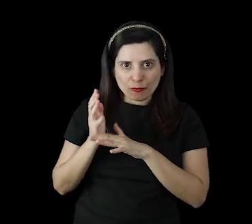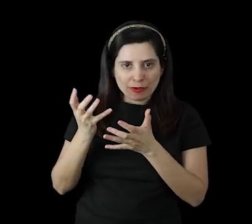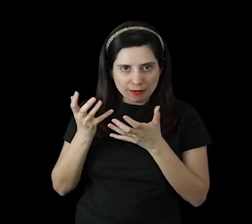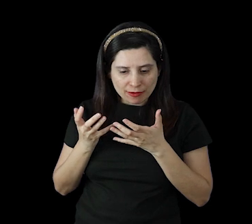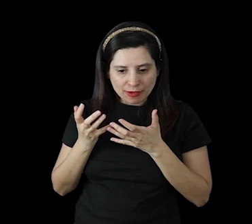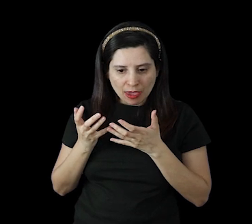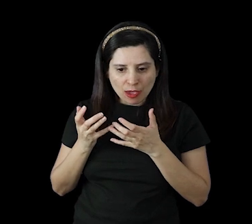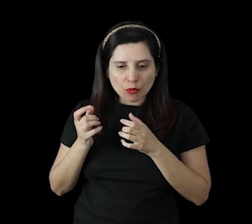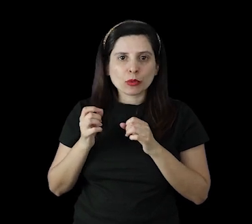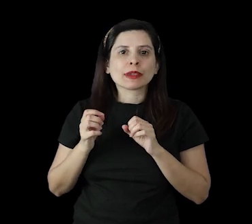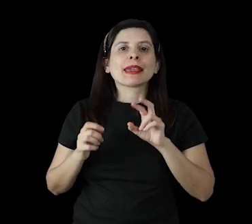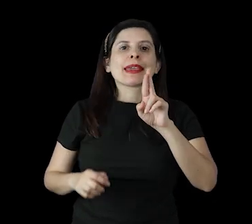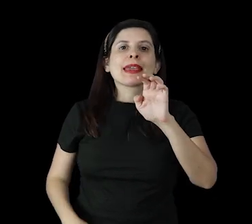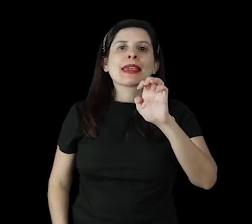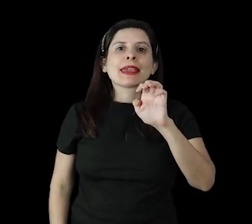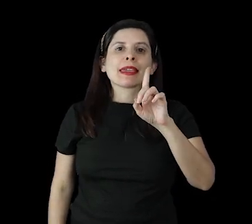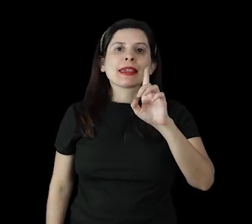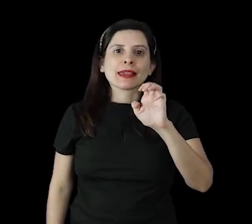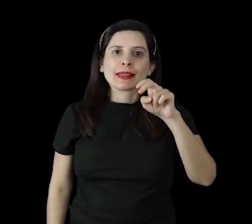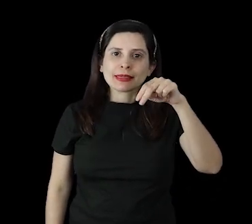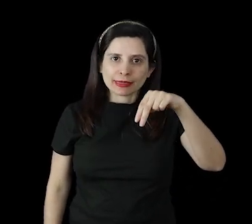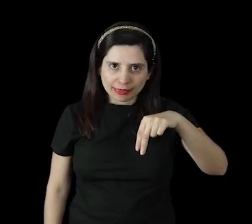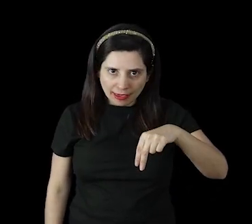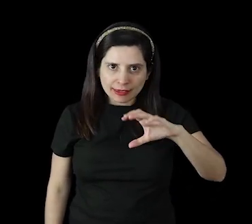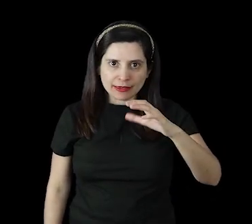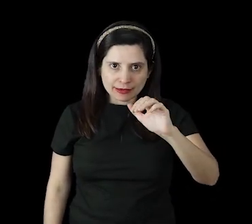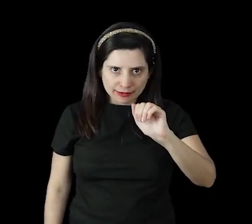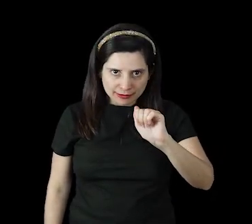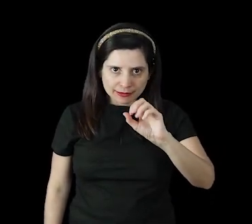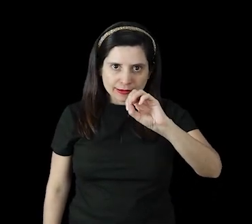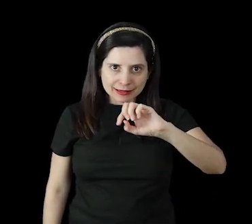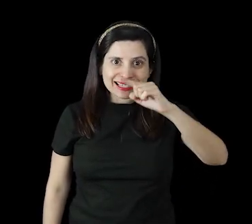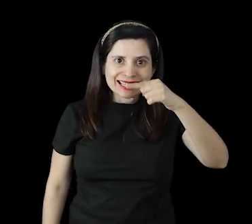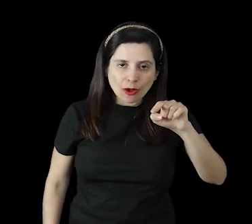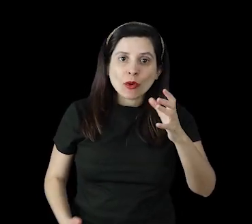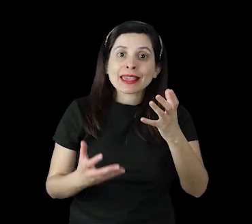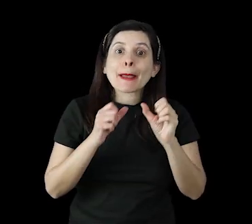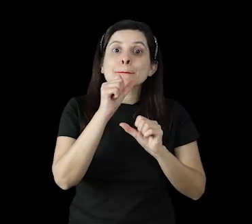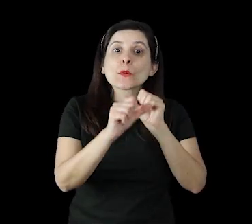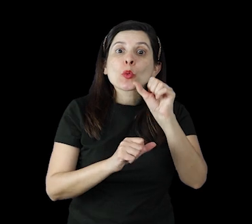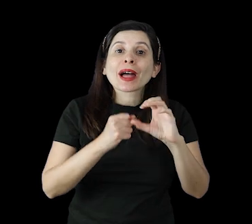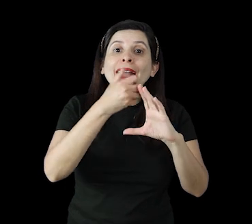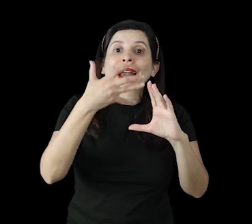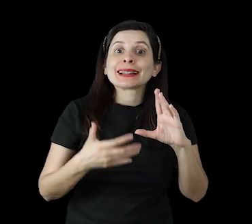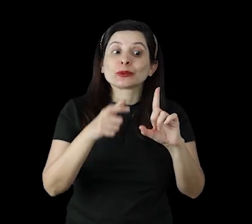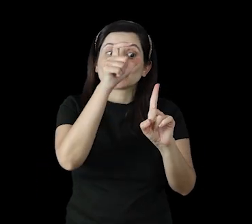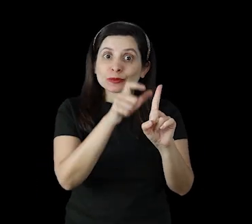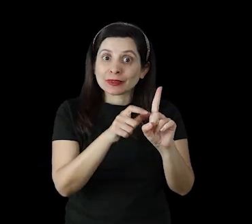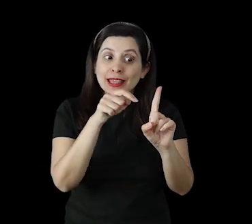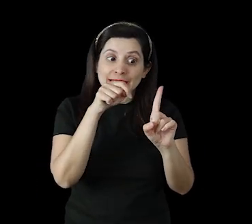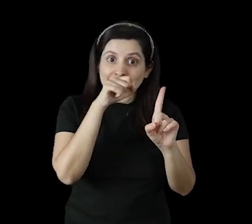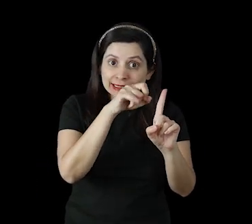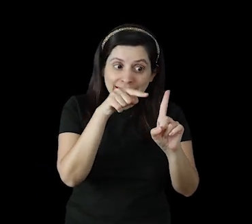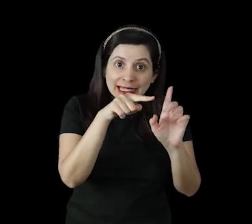um arco de redenção, que você quer mudar uma característica do personagem. Então, você tem que transformar essa característica negativa,